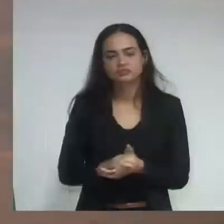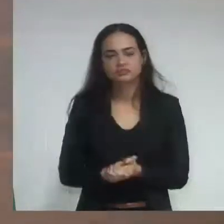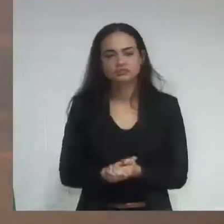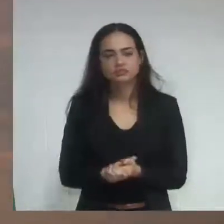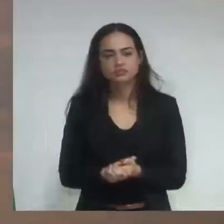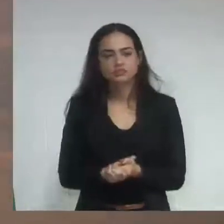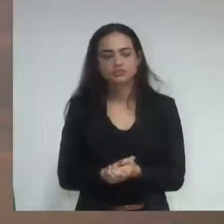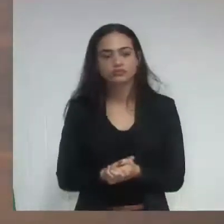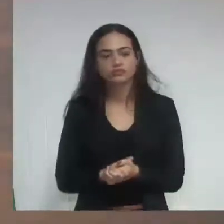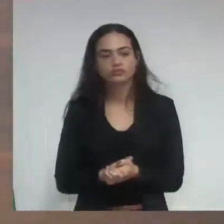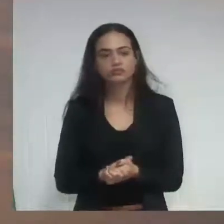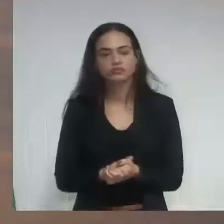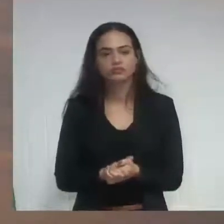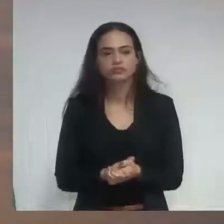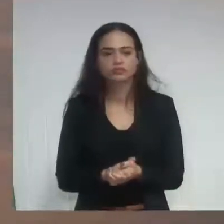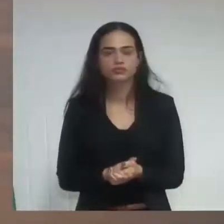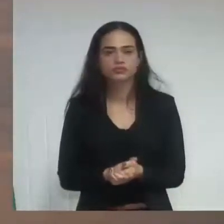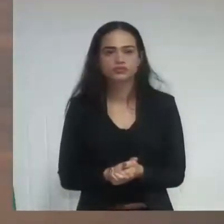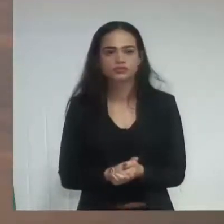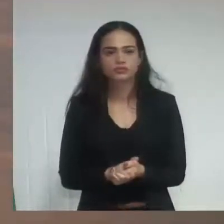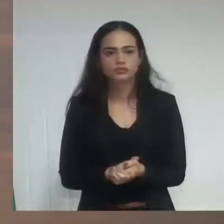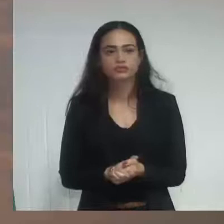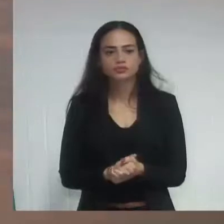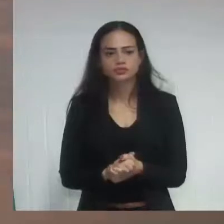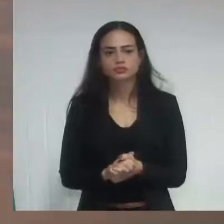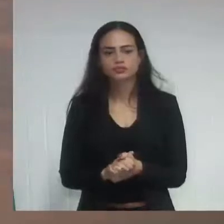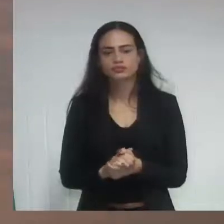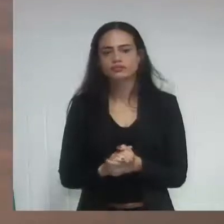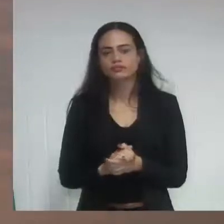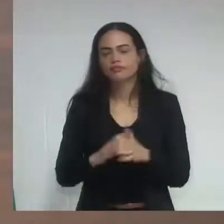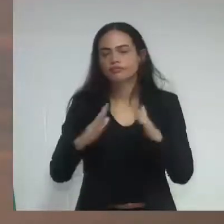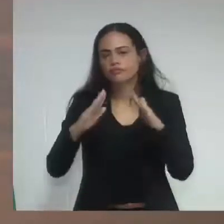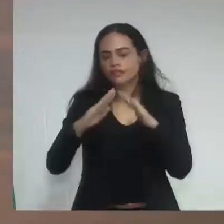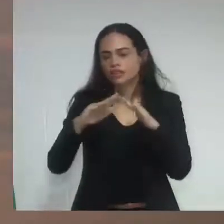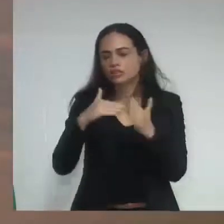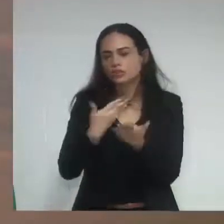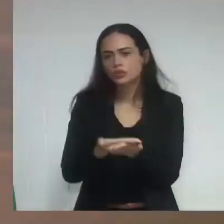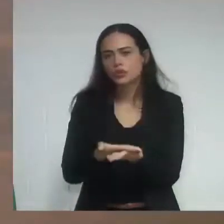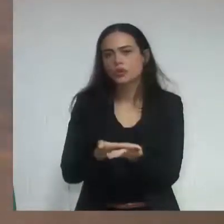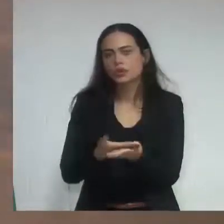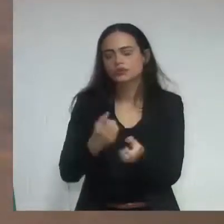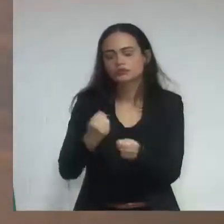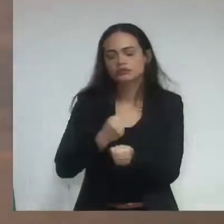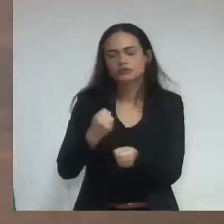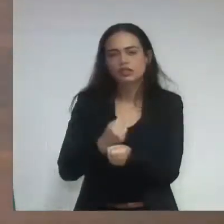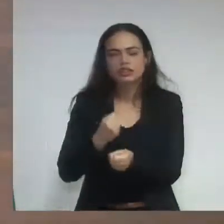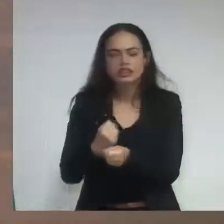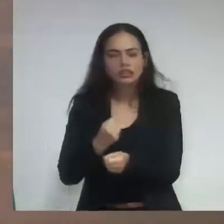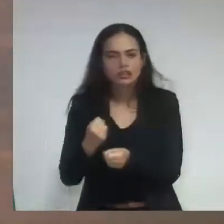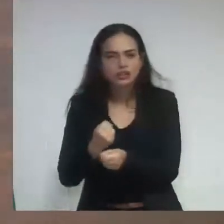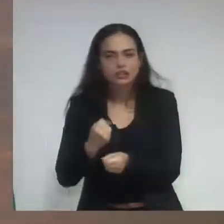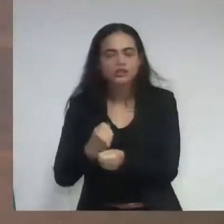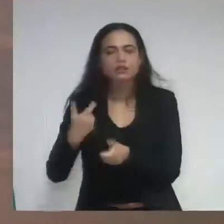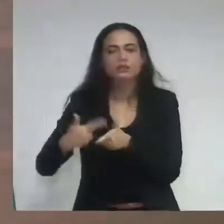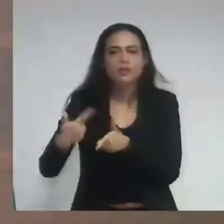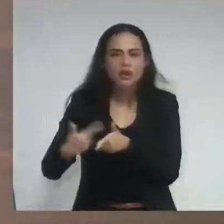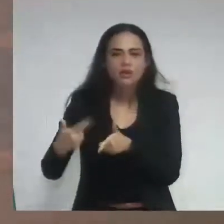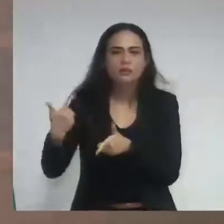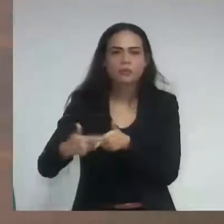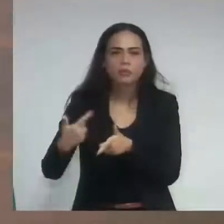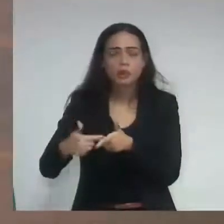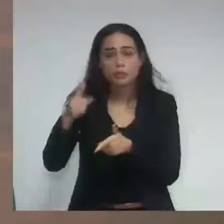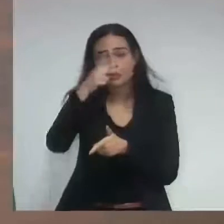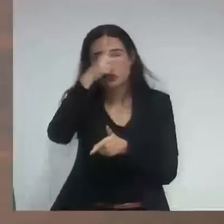E esse é um modelo de prédio mal feito, mal acabado, e que toda hora dá problema e que a prefeitura não